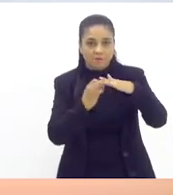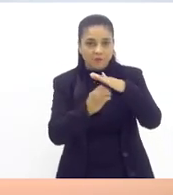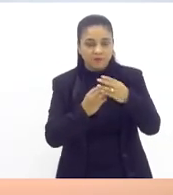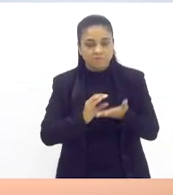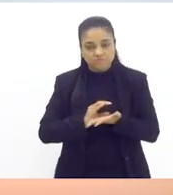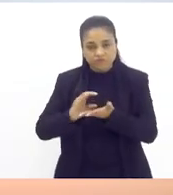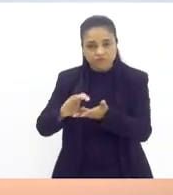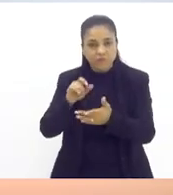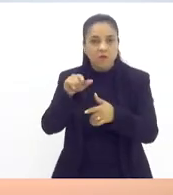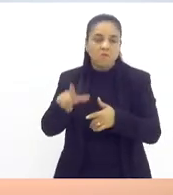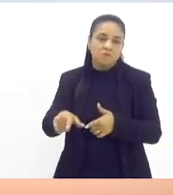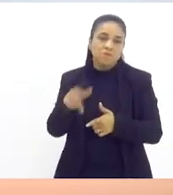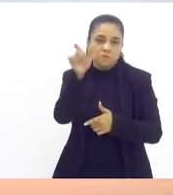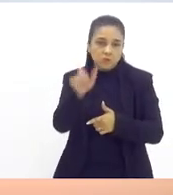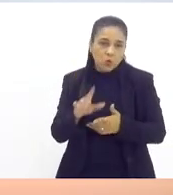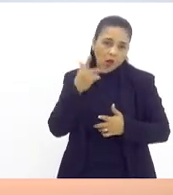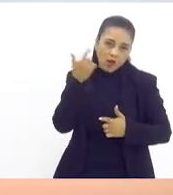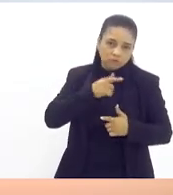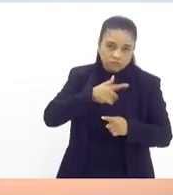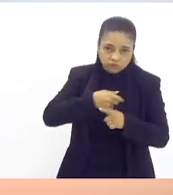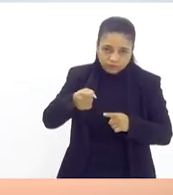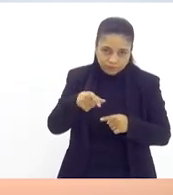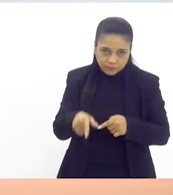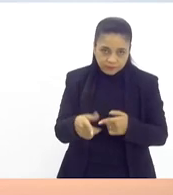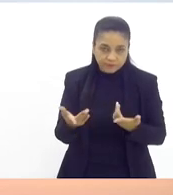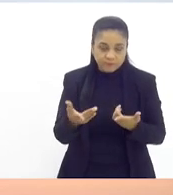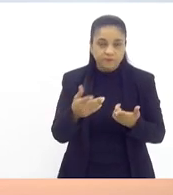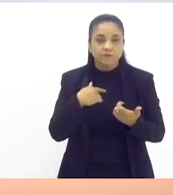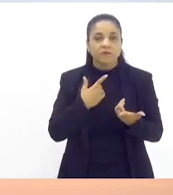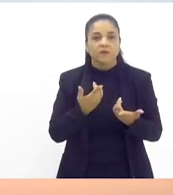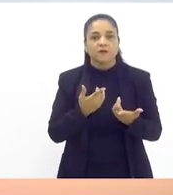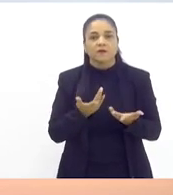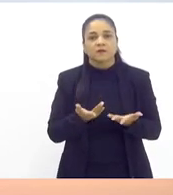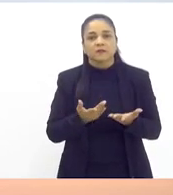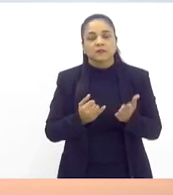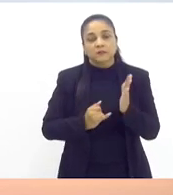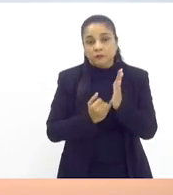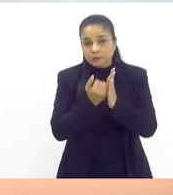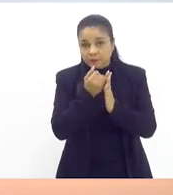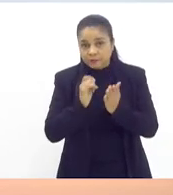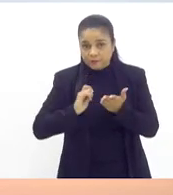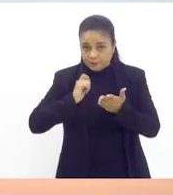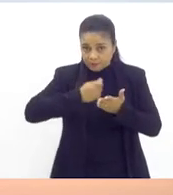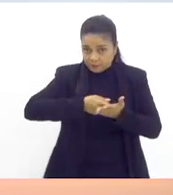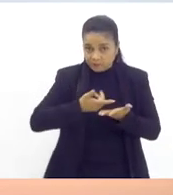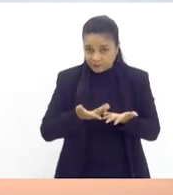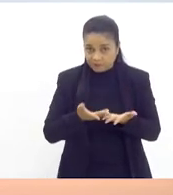pessoas, a diferença passaria a ser a base tributável.